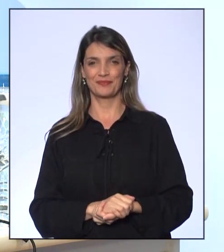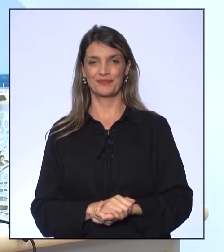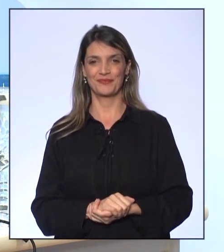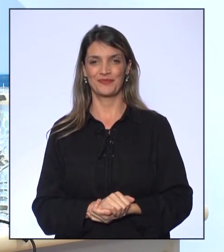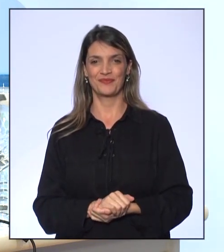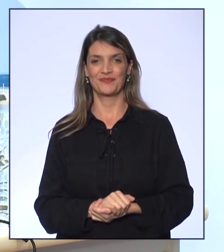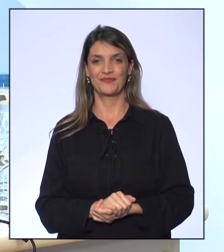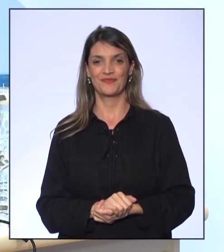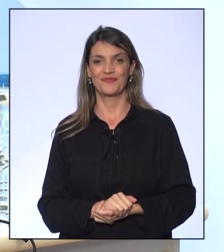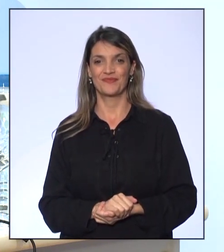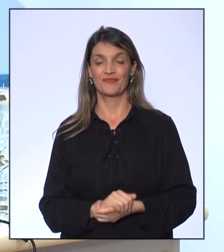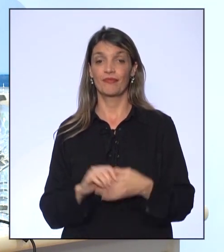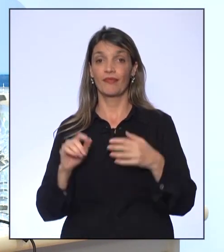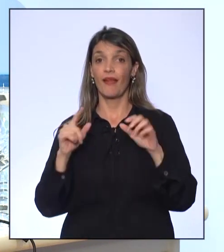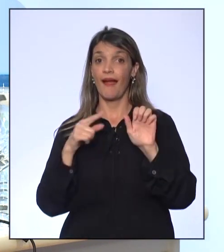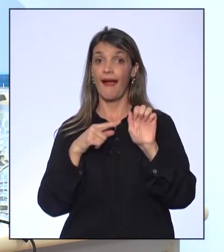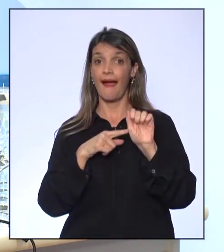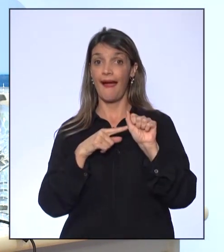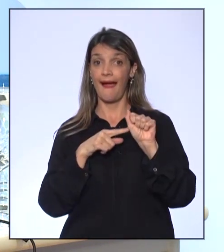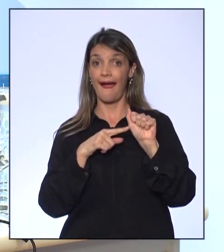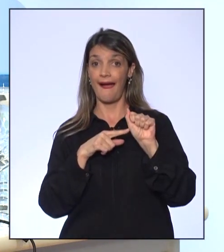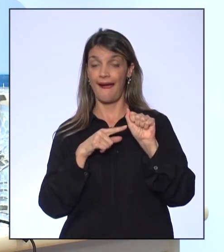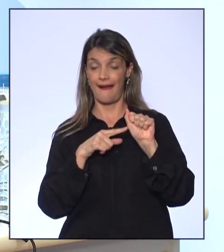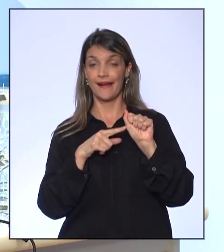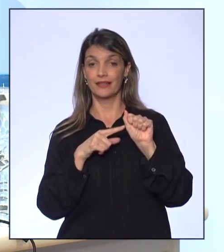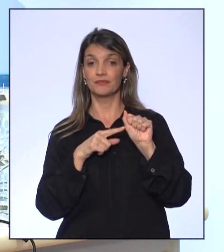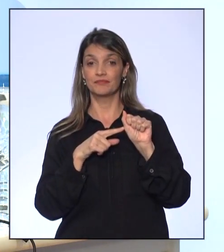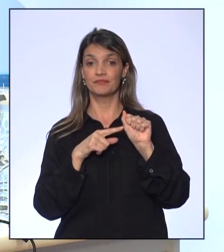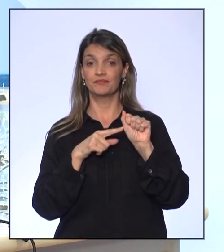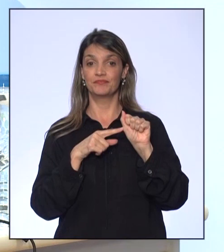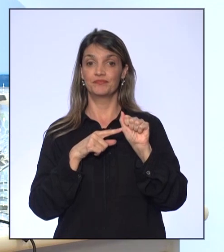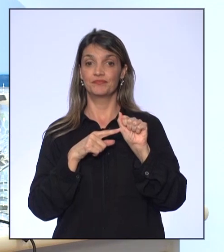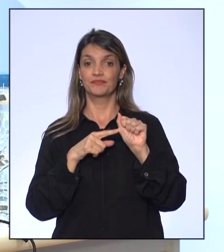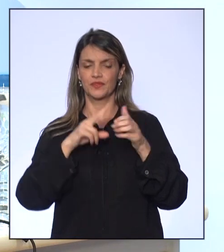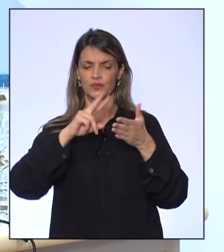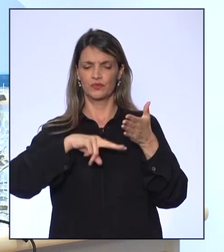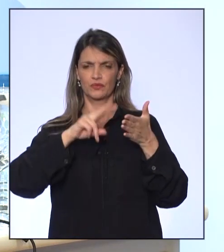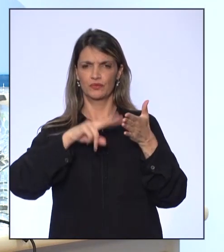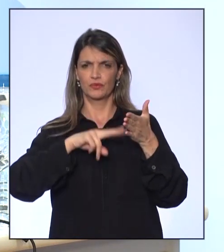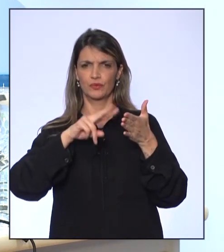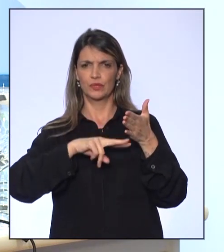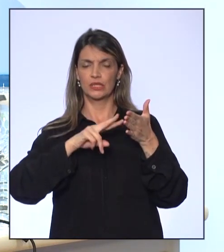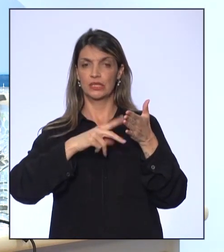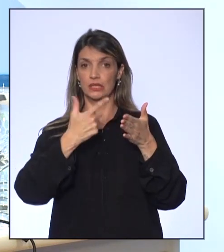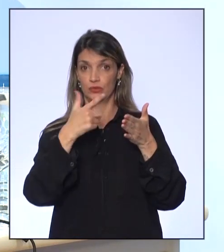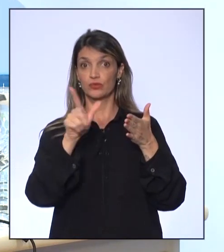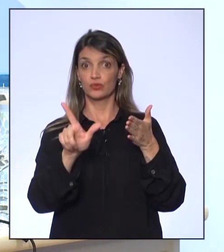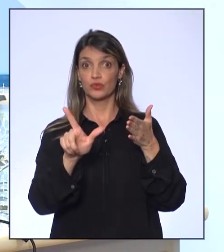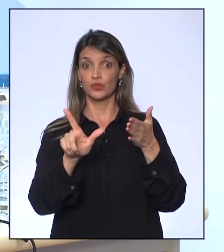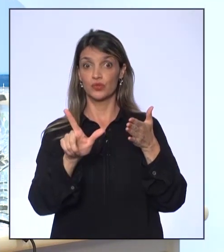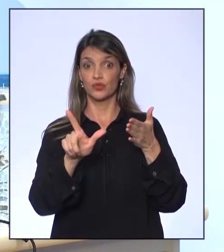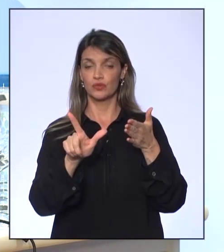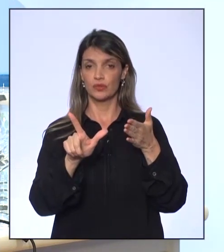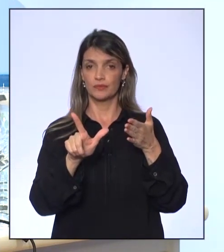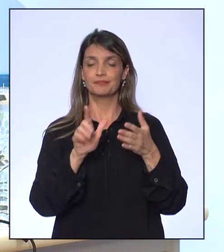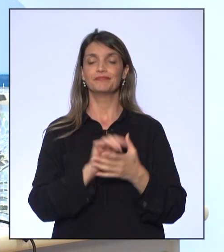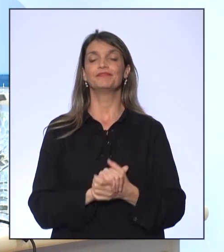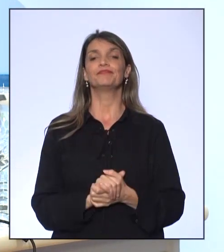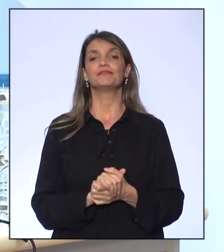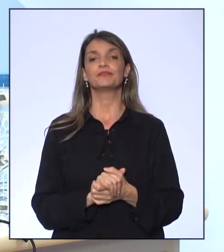Para nossa questão A, para a nossa primeira questão, eu vou até fazer a leitura da questão aqui para a gente poder ir